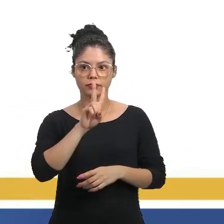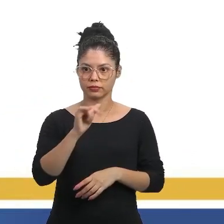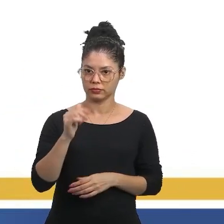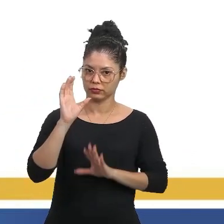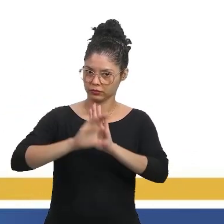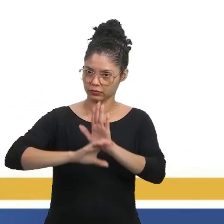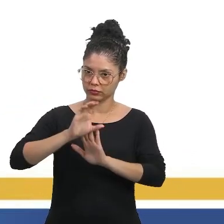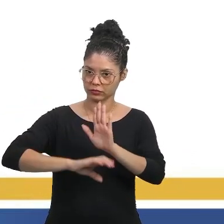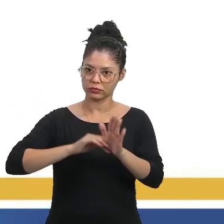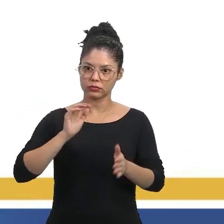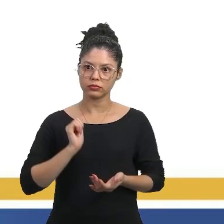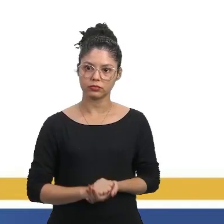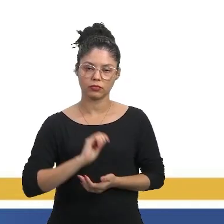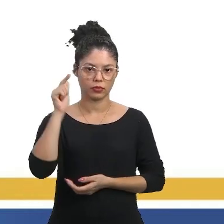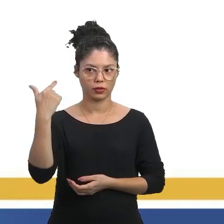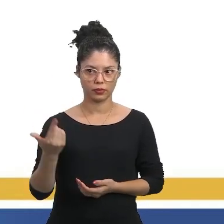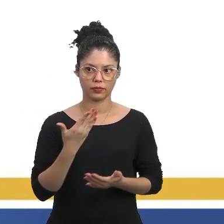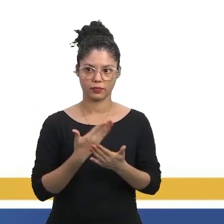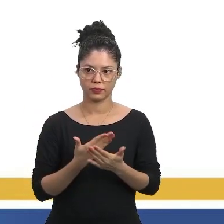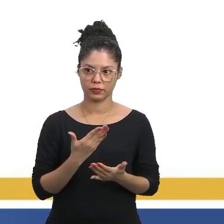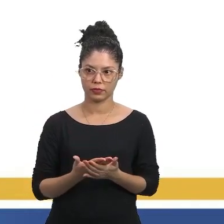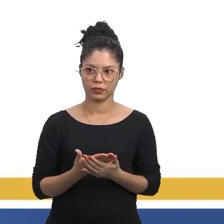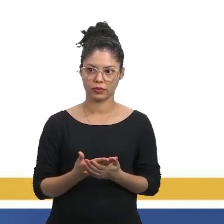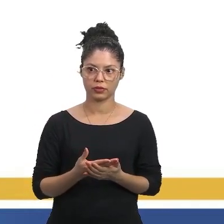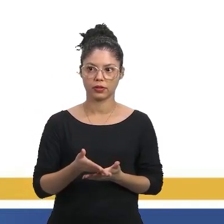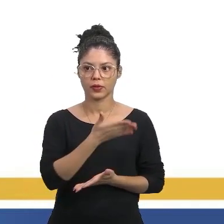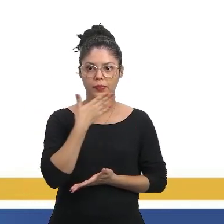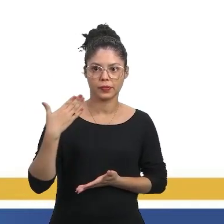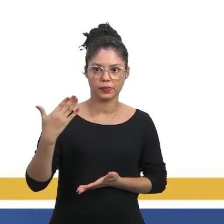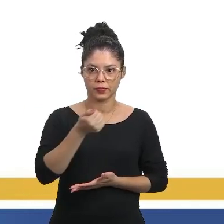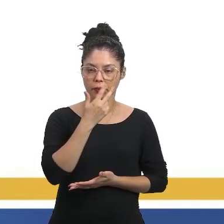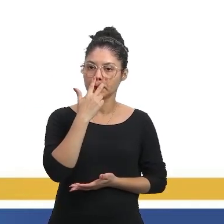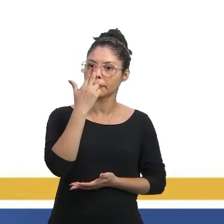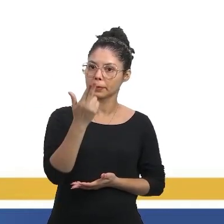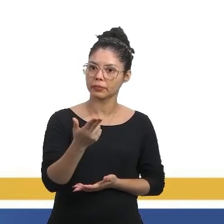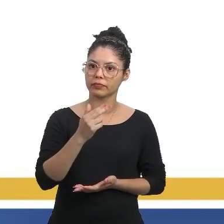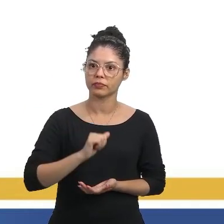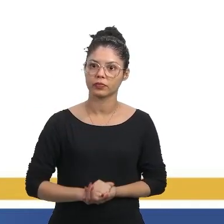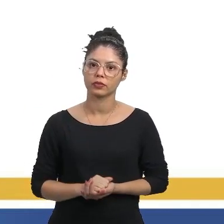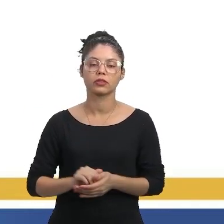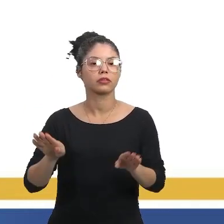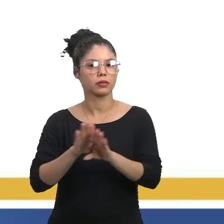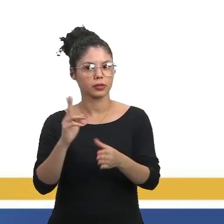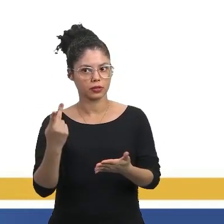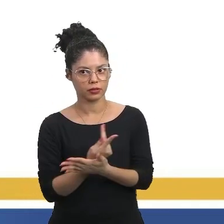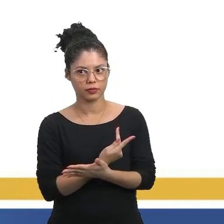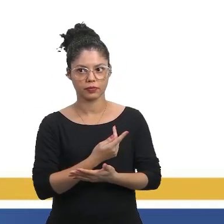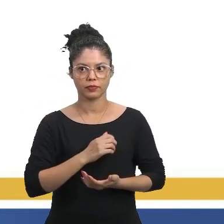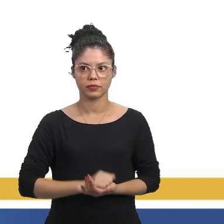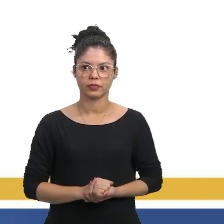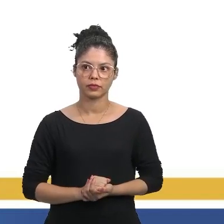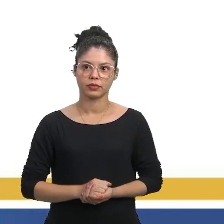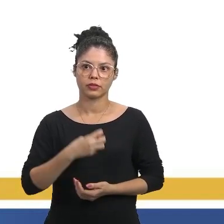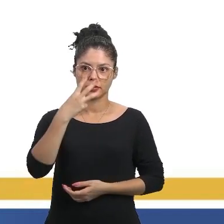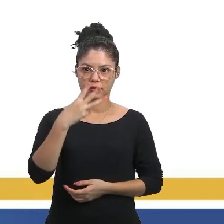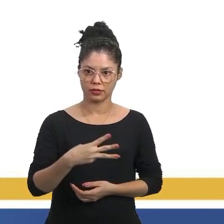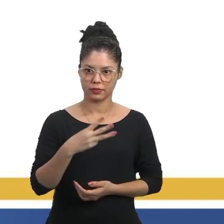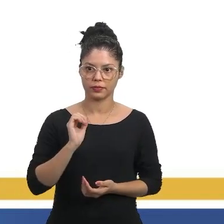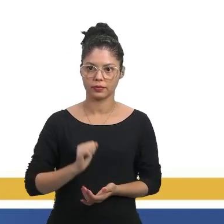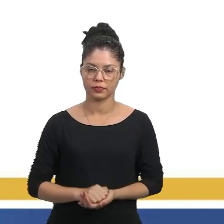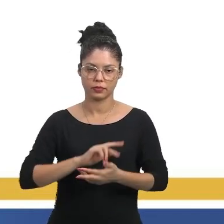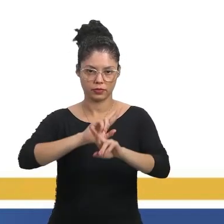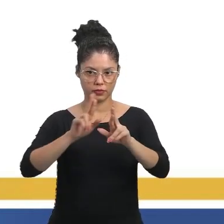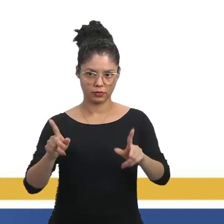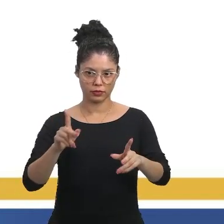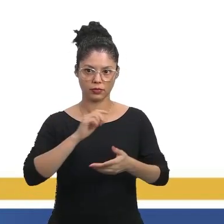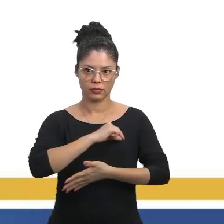conteúdo das próximas aulas, onde a gente vai falar das semelhanças atômicas. Então, também está errado. 3. Diferentes